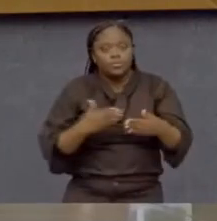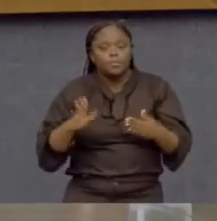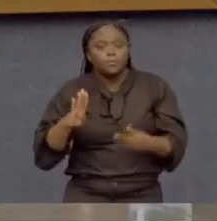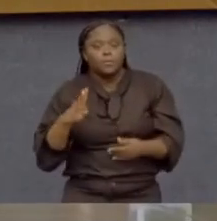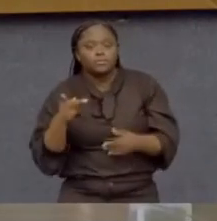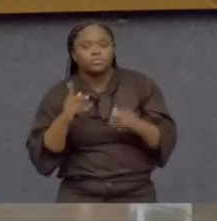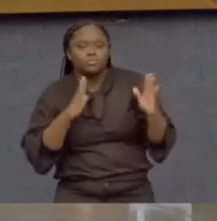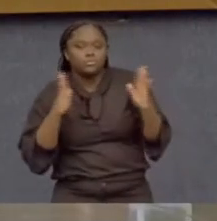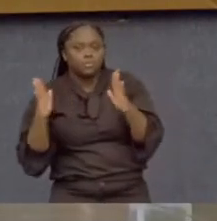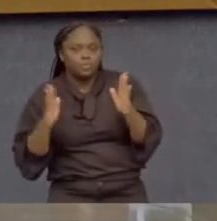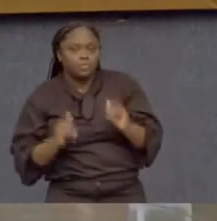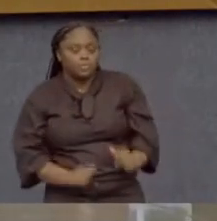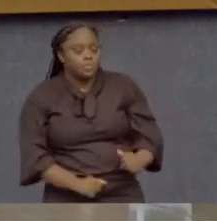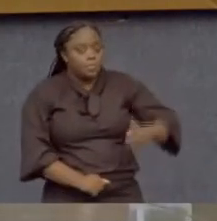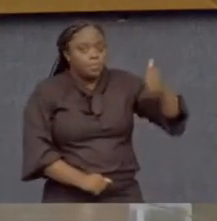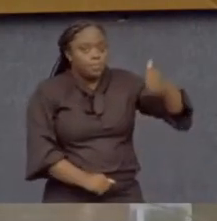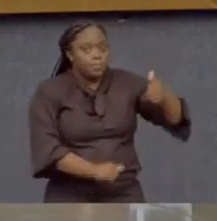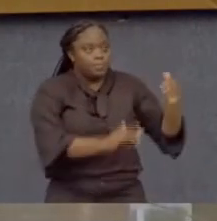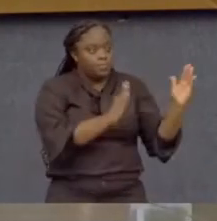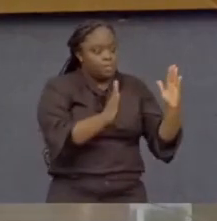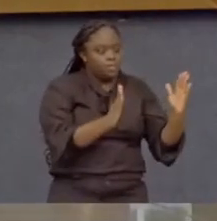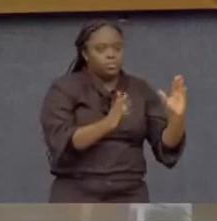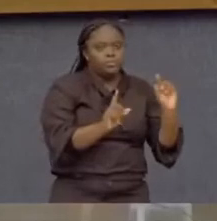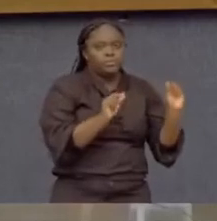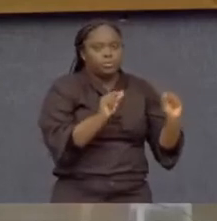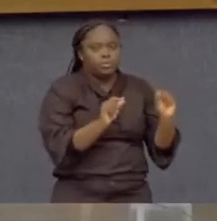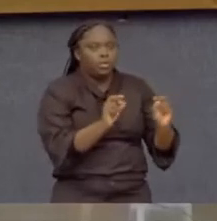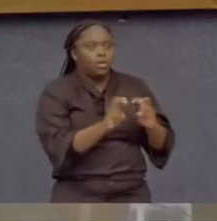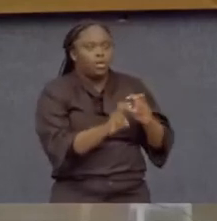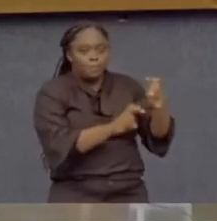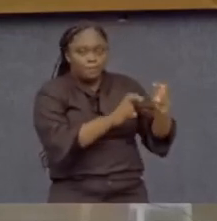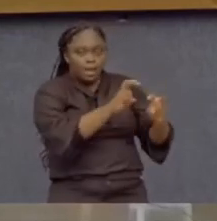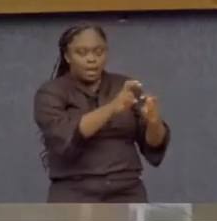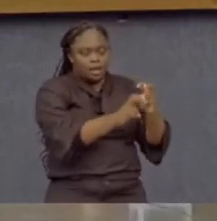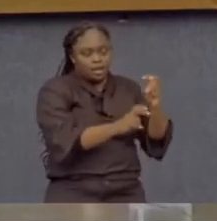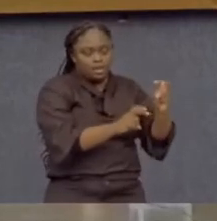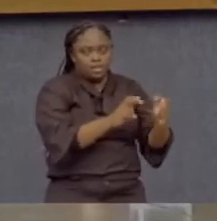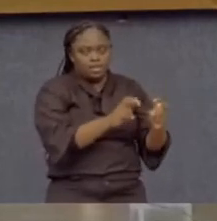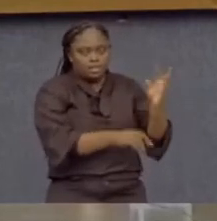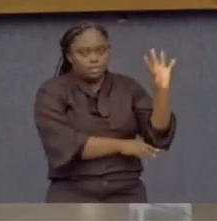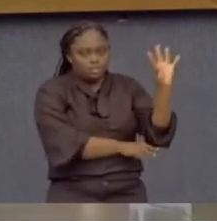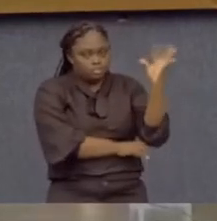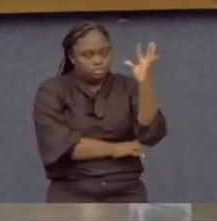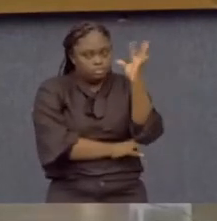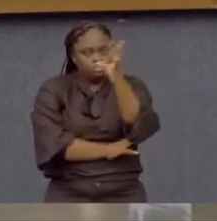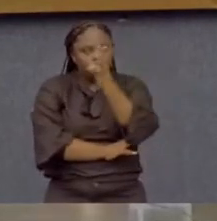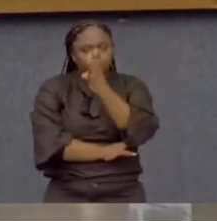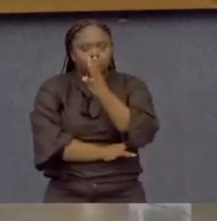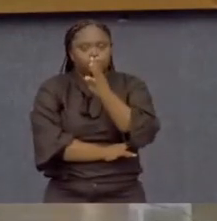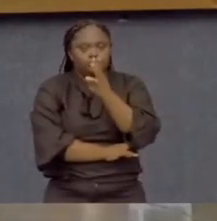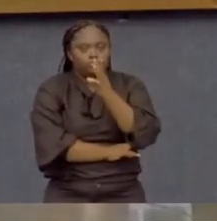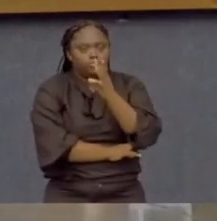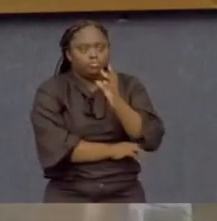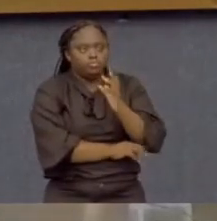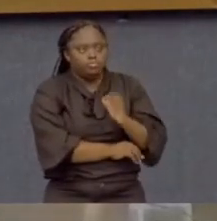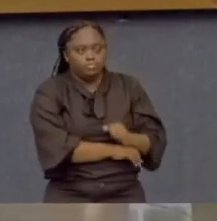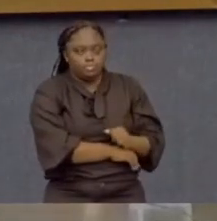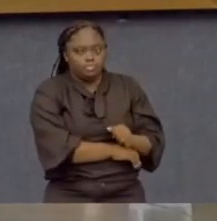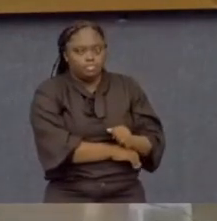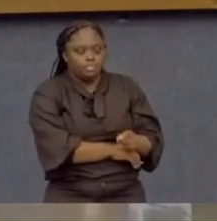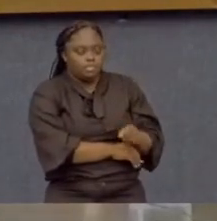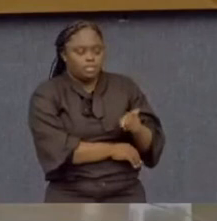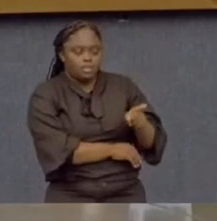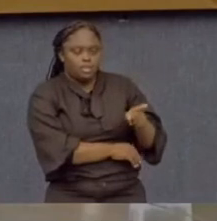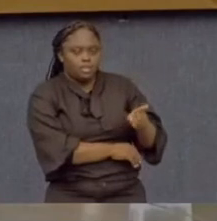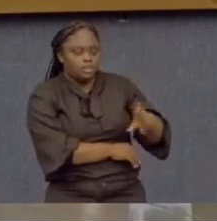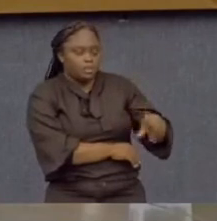fases. A primeira fase era o parque, que não era parque, já não era de